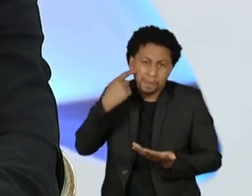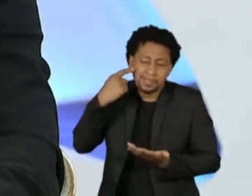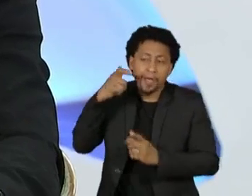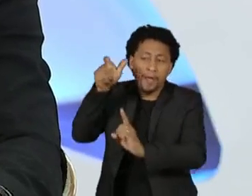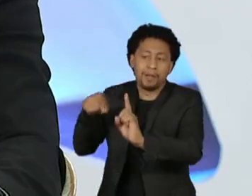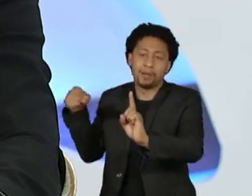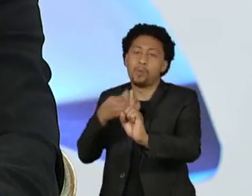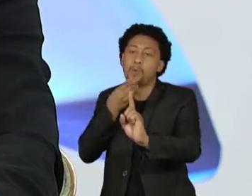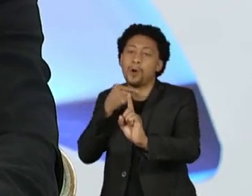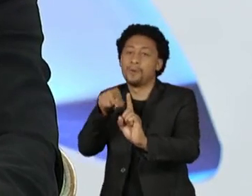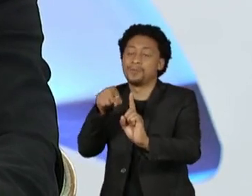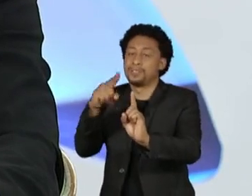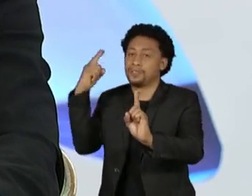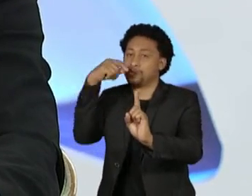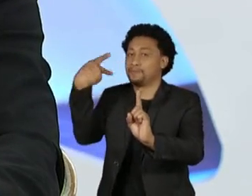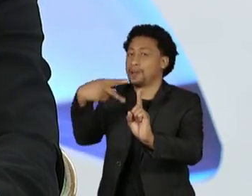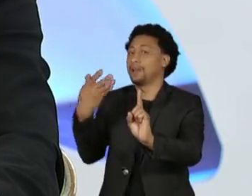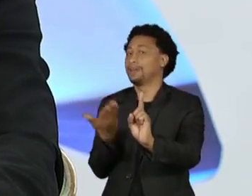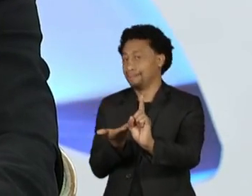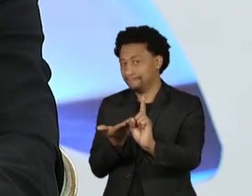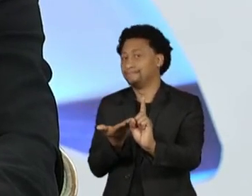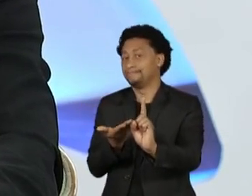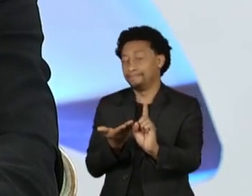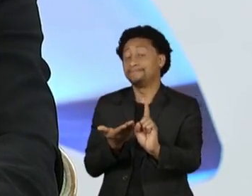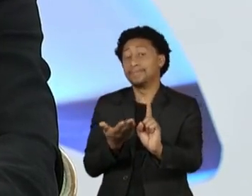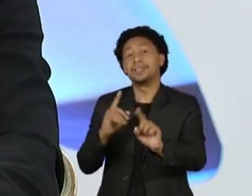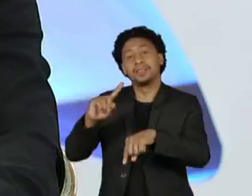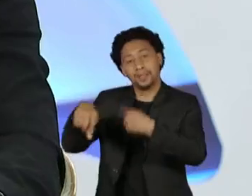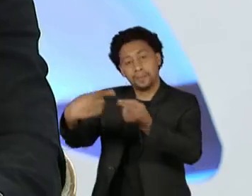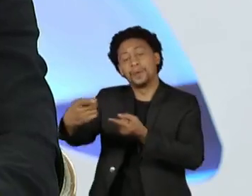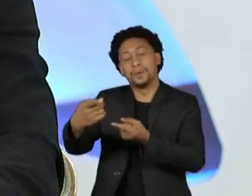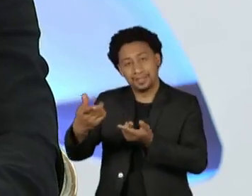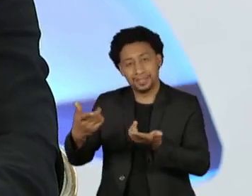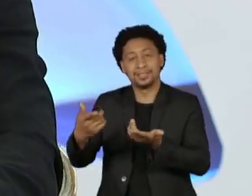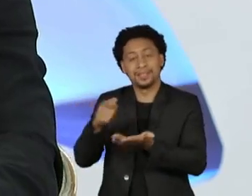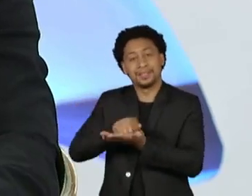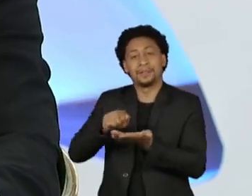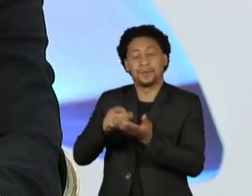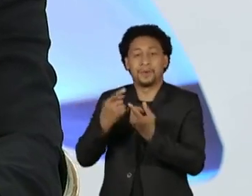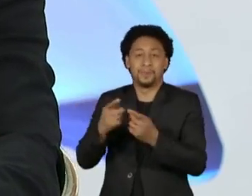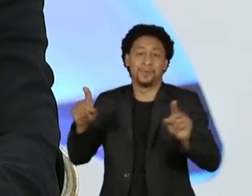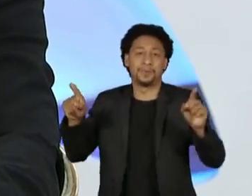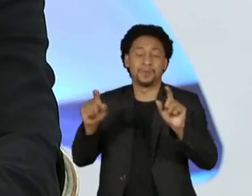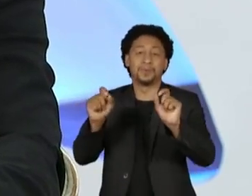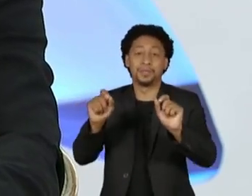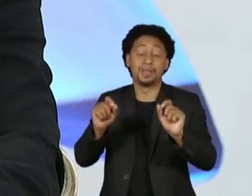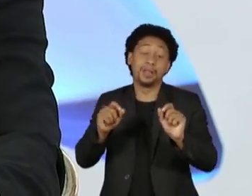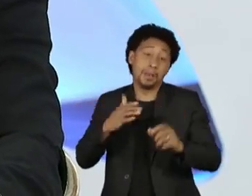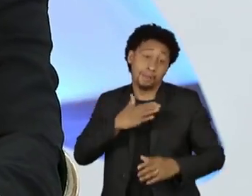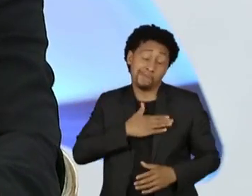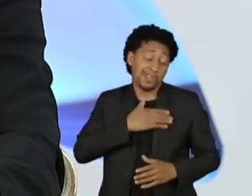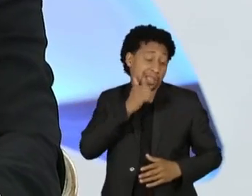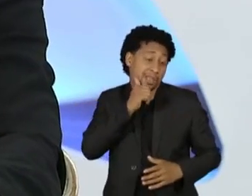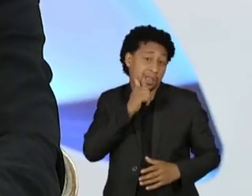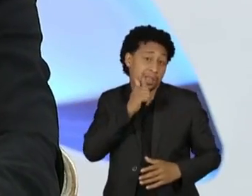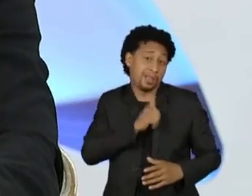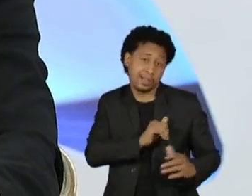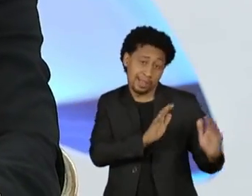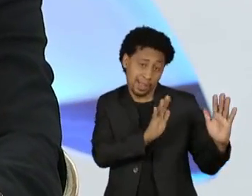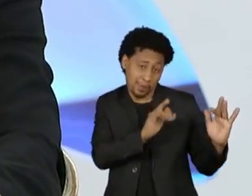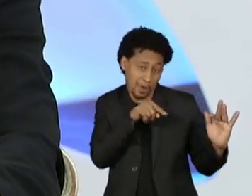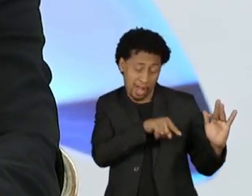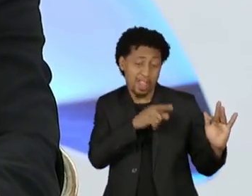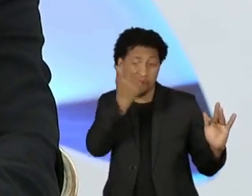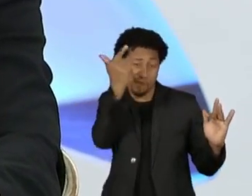que logo depois eh também se escreveu que o cara fala minha mina é feia mas não tem problema porque a sua beleza é interior e a